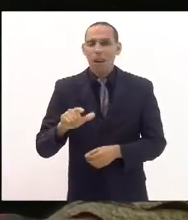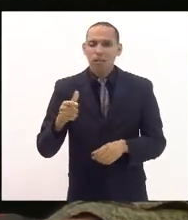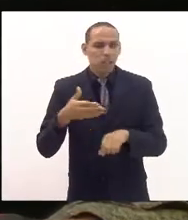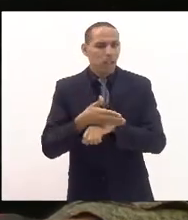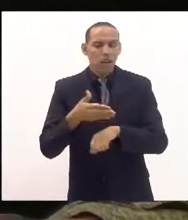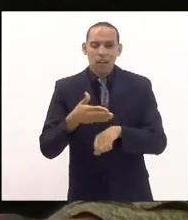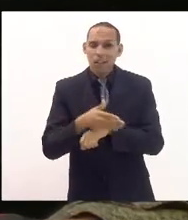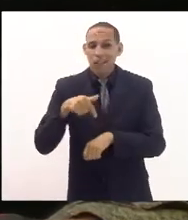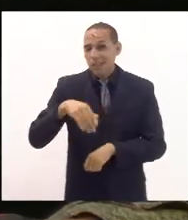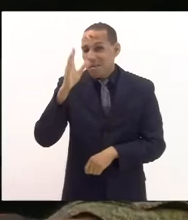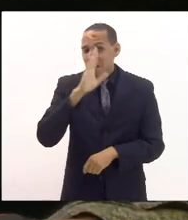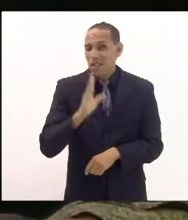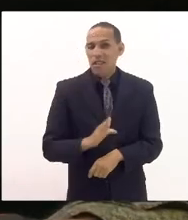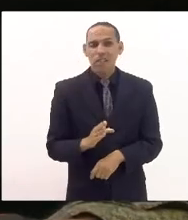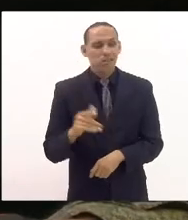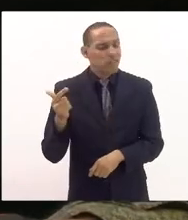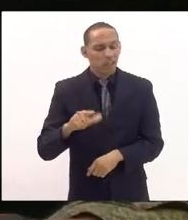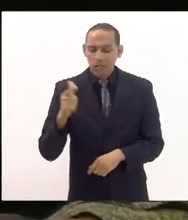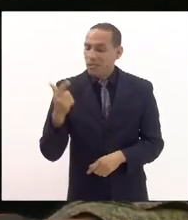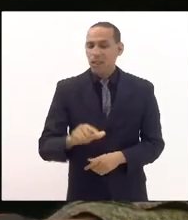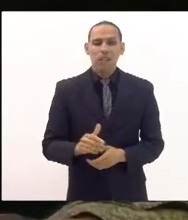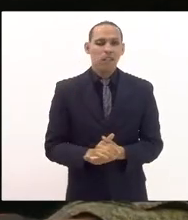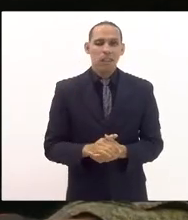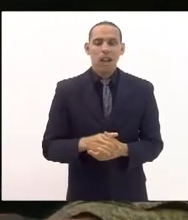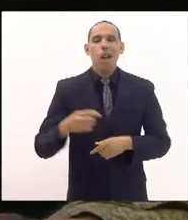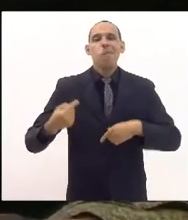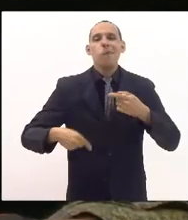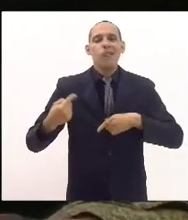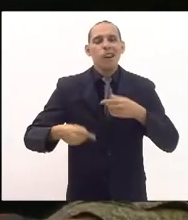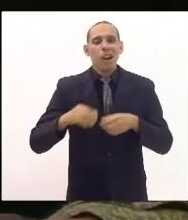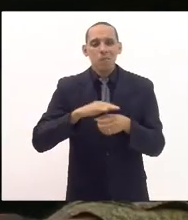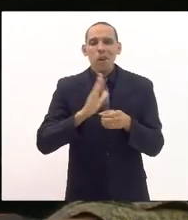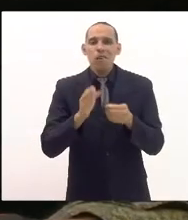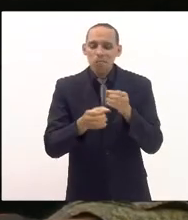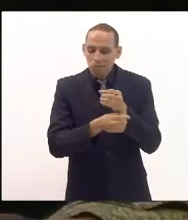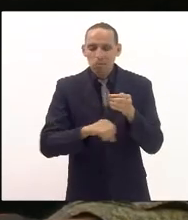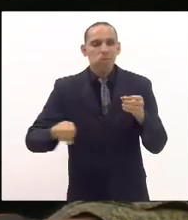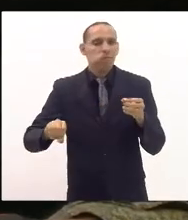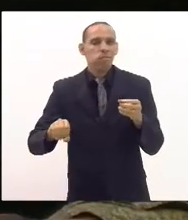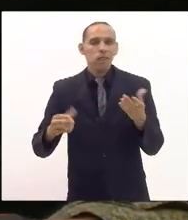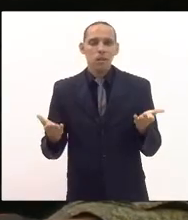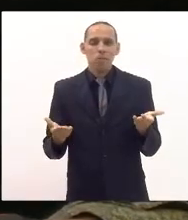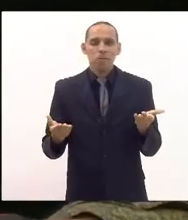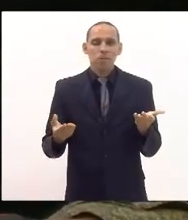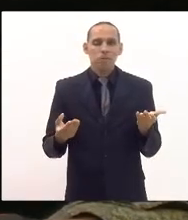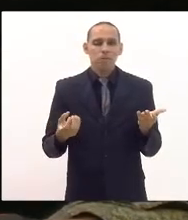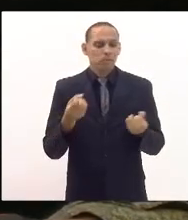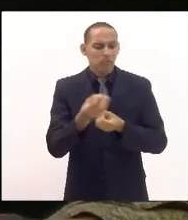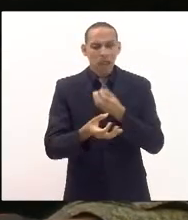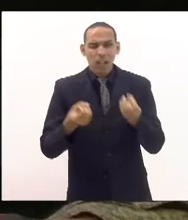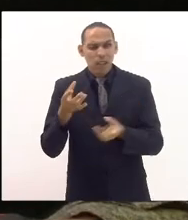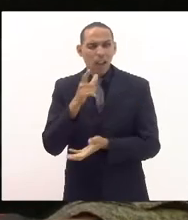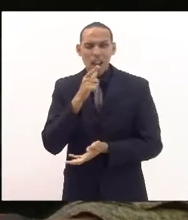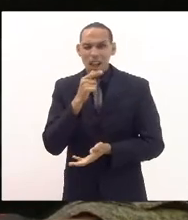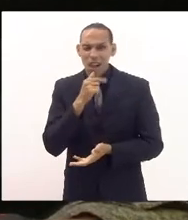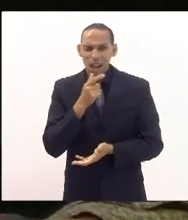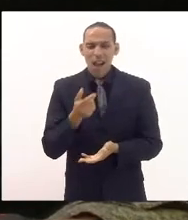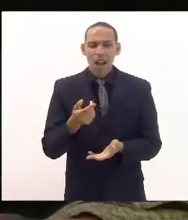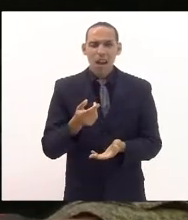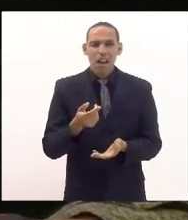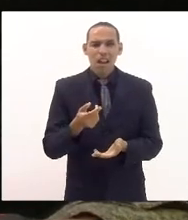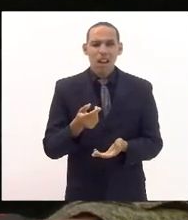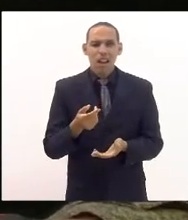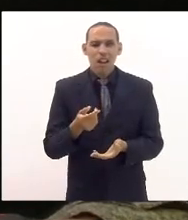Brasil a gente não tem uma política de saneamento fornecimento adequado de água drenagem